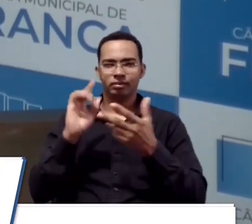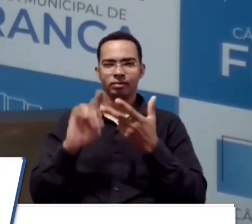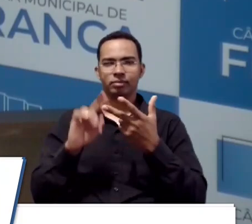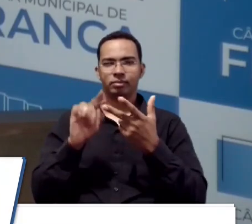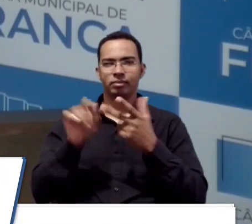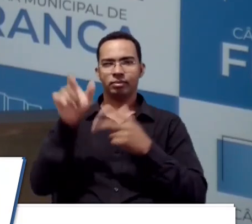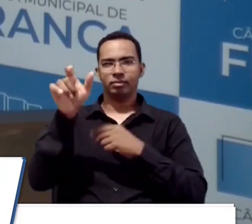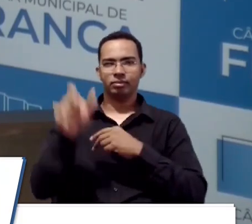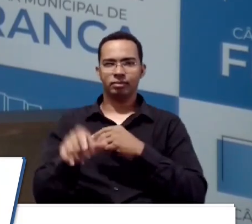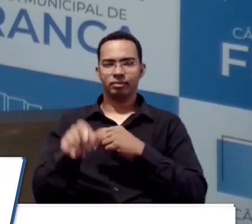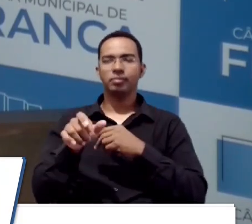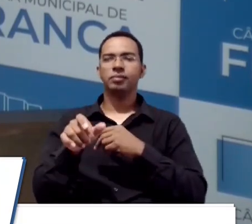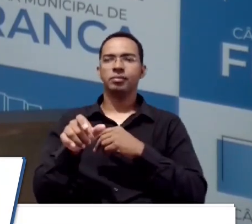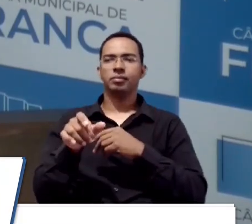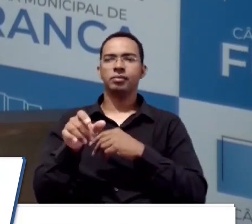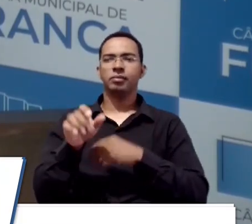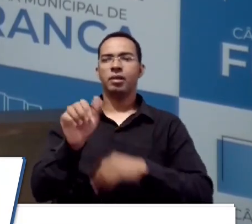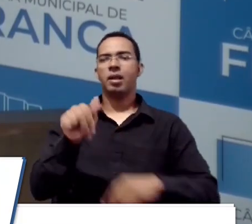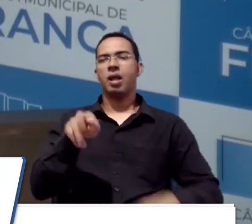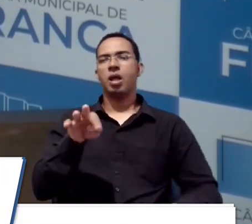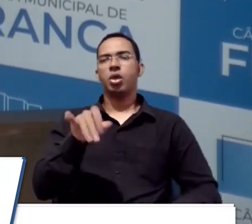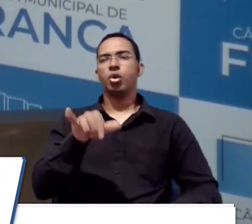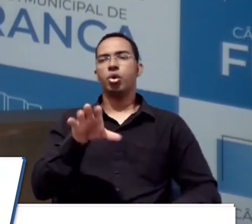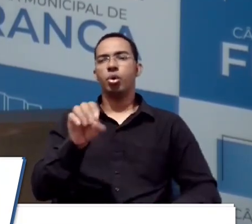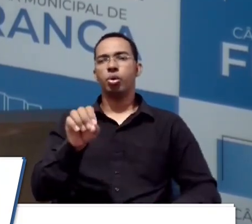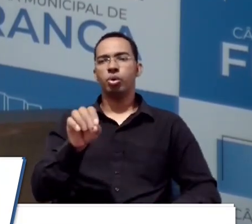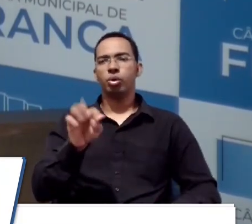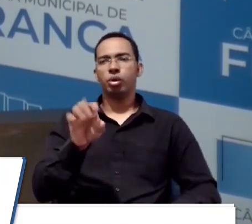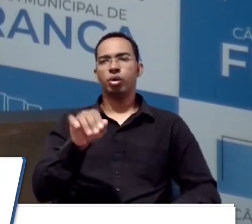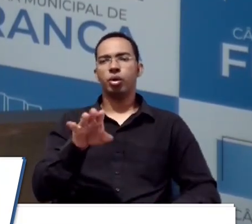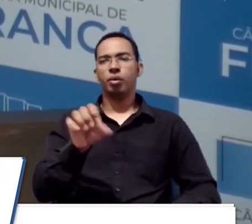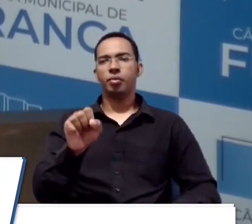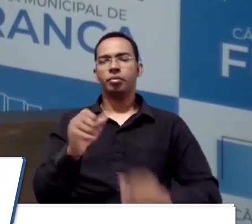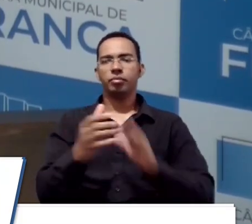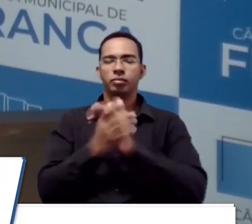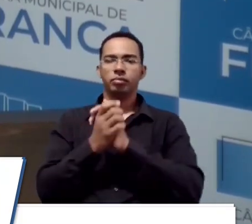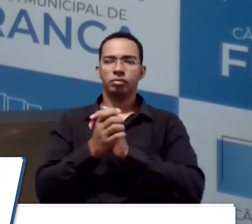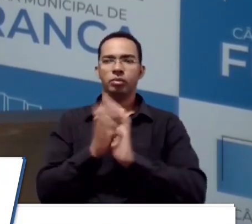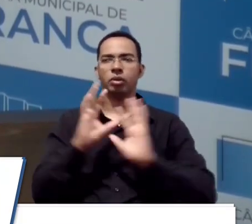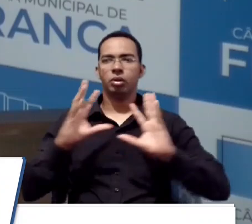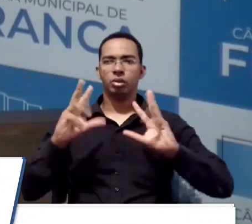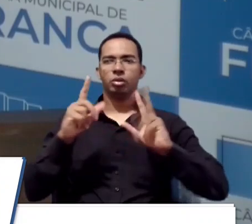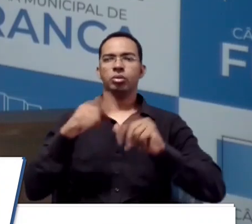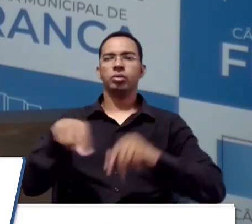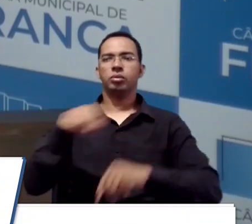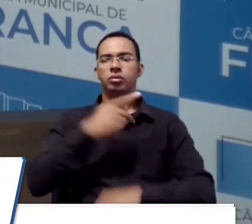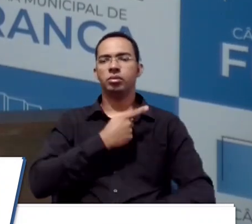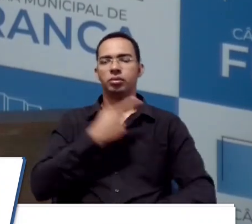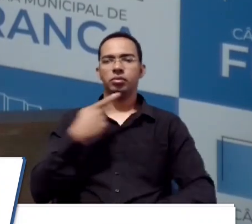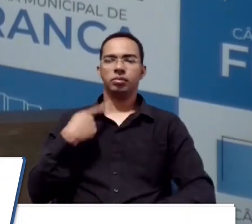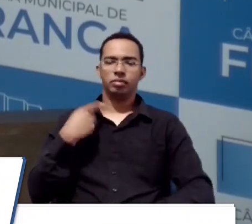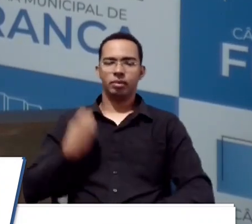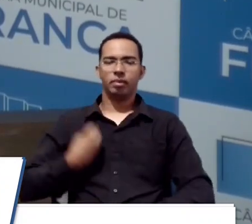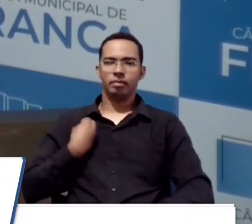pessoa, pastor Antônio Tomás, cumprimento a todos os pastores aqui presentes nessa homenagem.